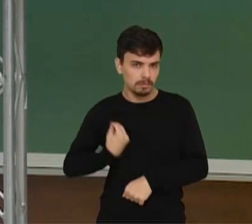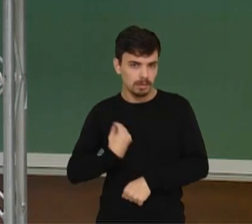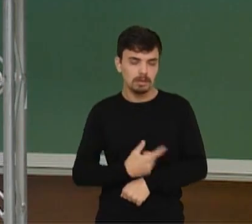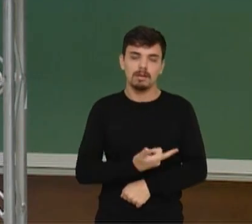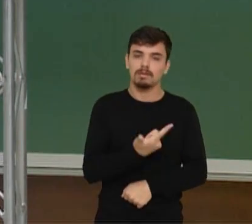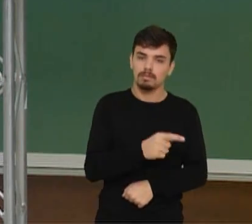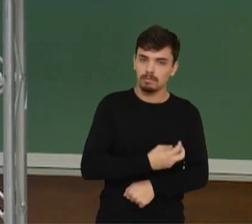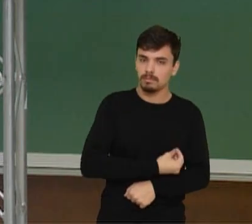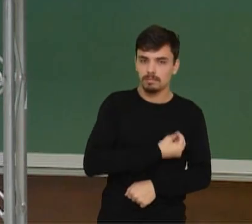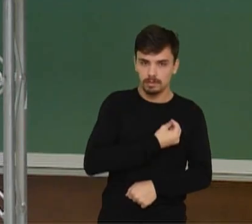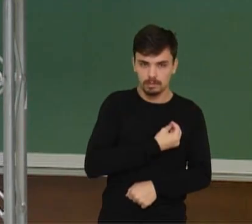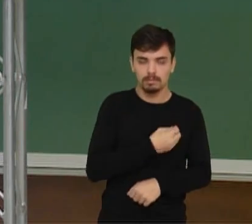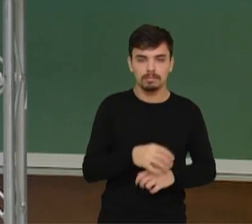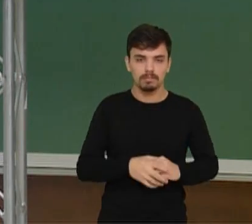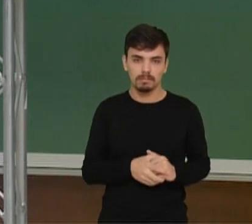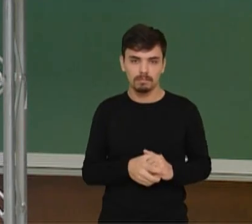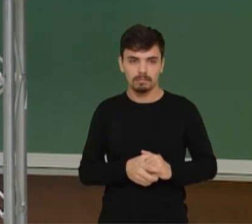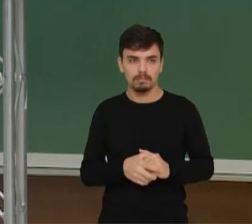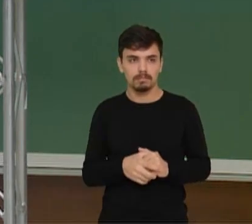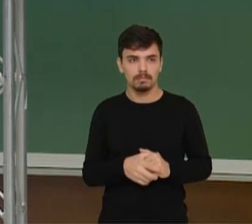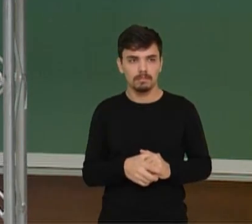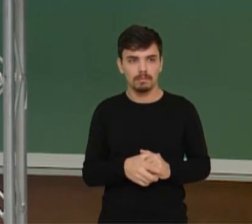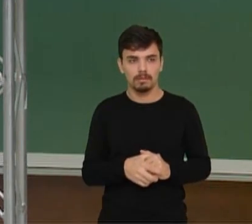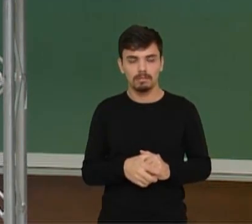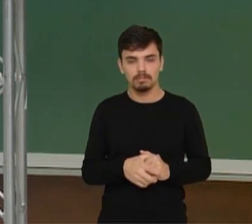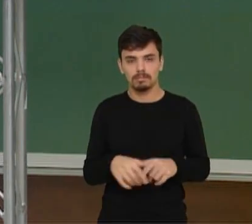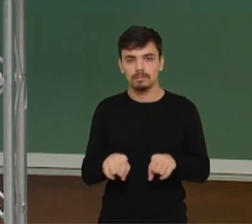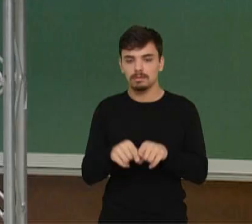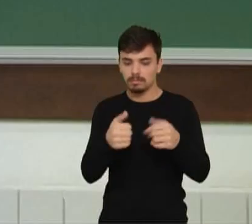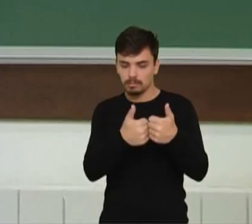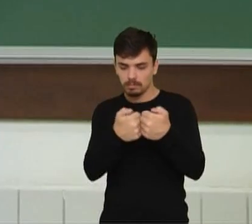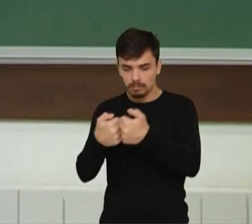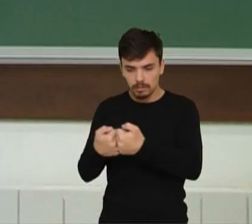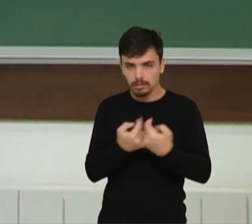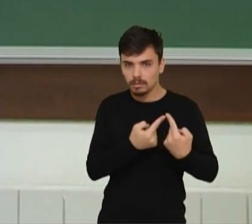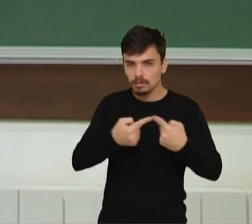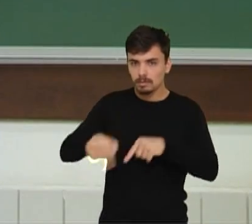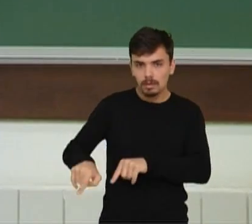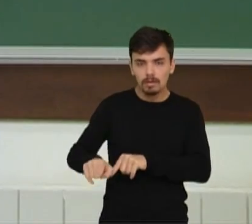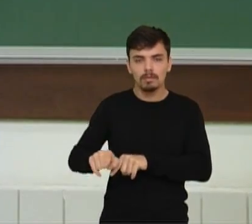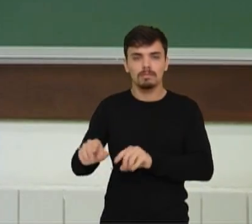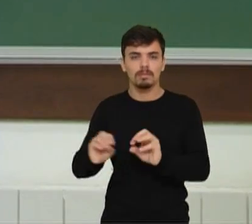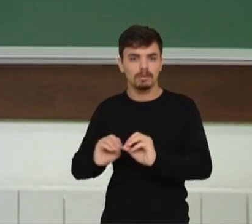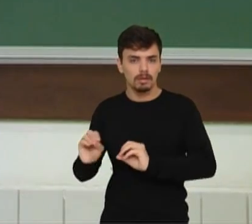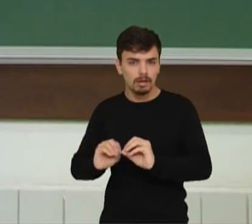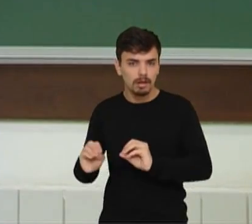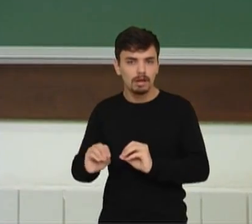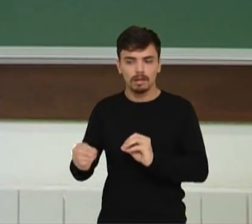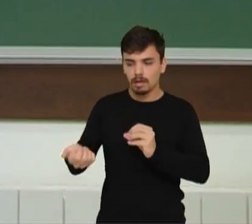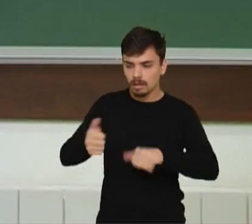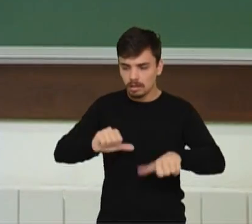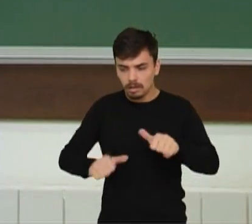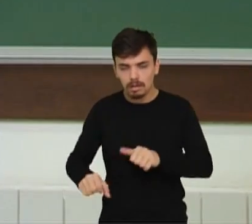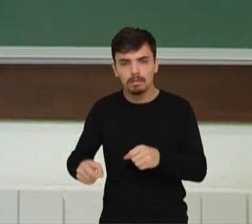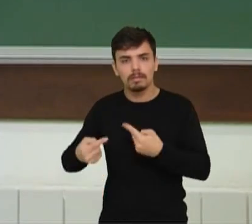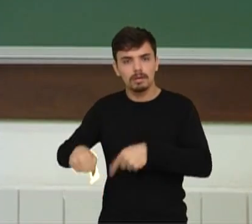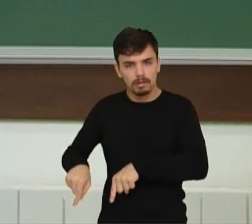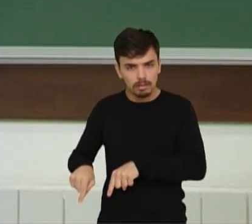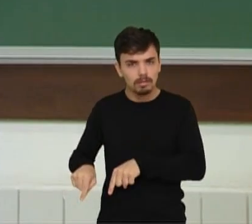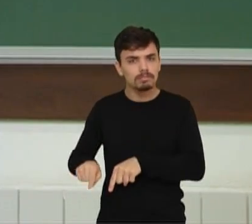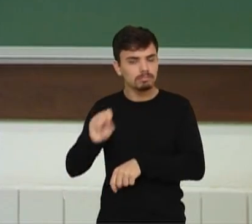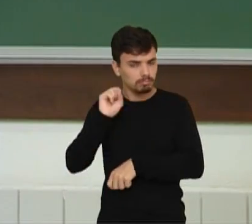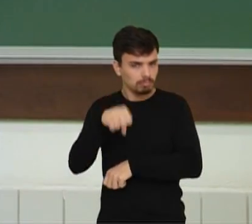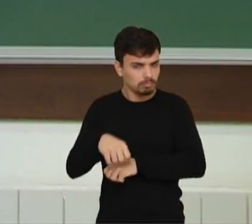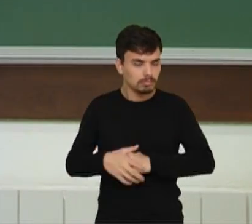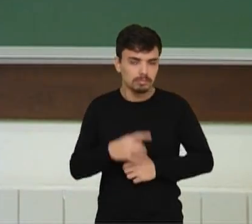ainda, fatores físicos não interferem nos ecossistemas? Aí tá errado, né, gente? Porque fatores físicos, fatores químicos do ambiente interferem sim. Né? Se